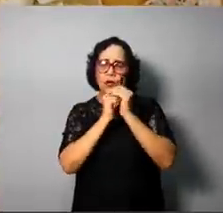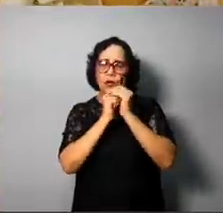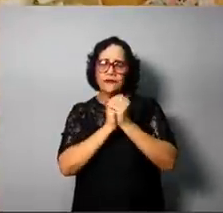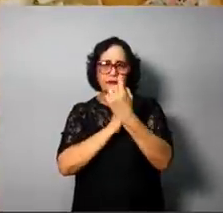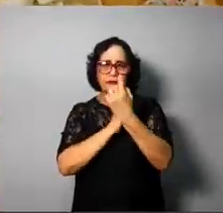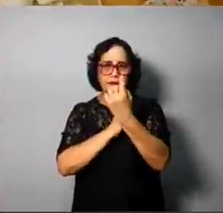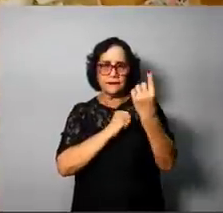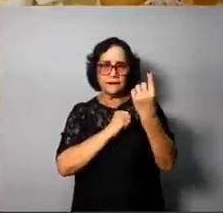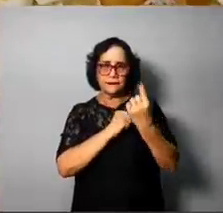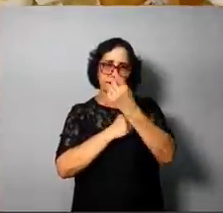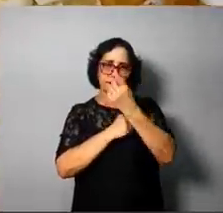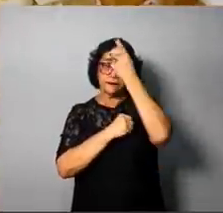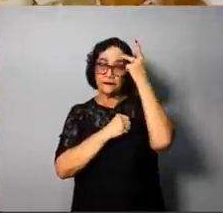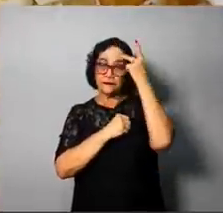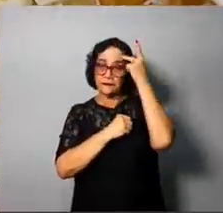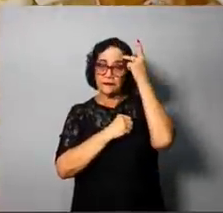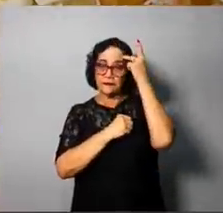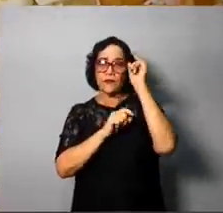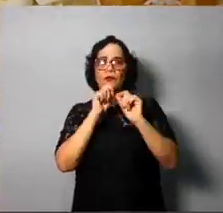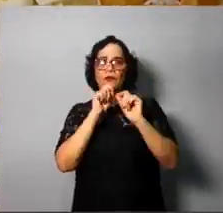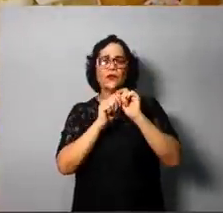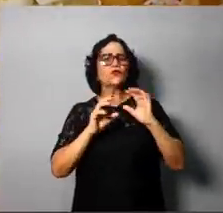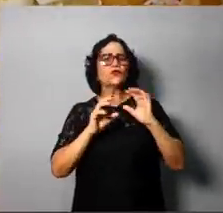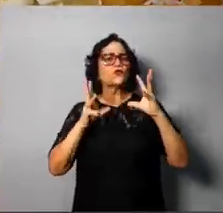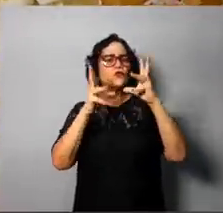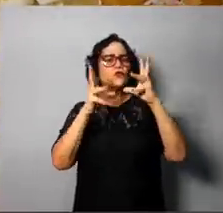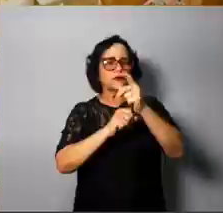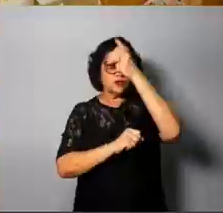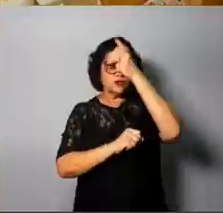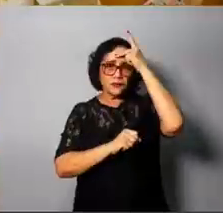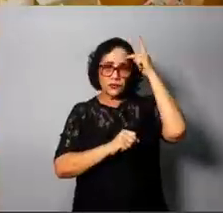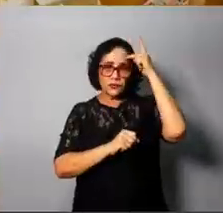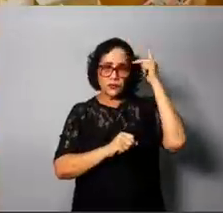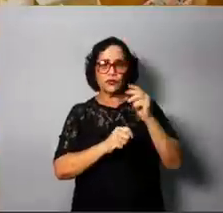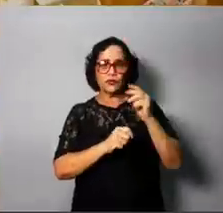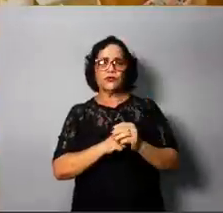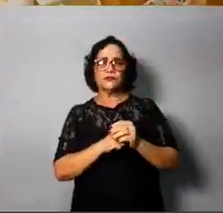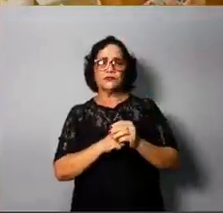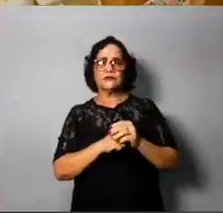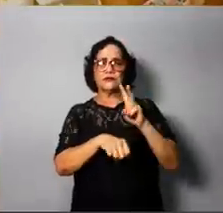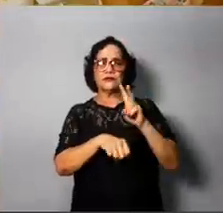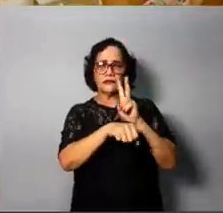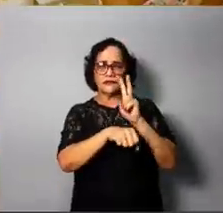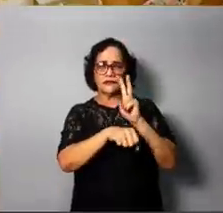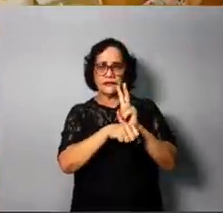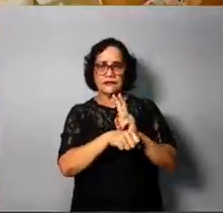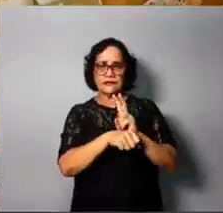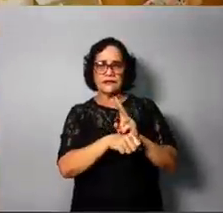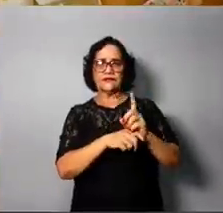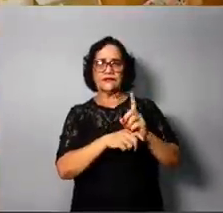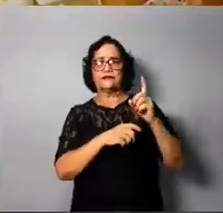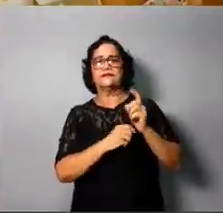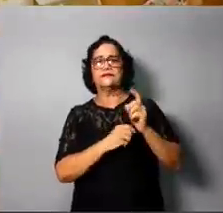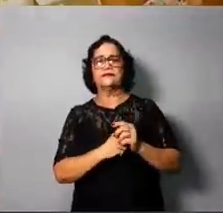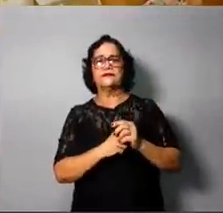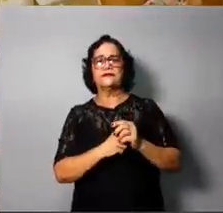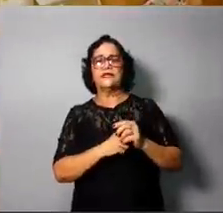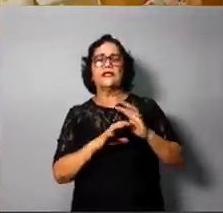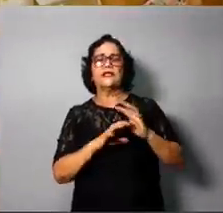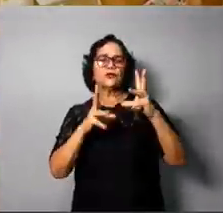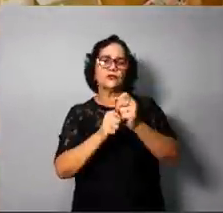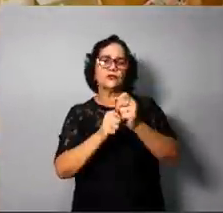vocês, por todos os devotos, aqueles que conseguiram chegar até aqui e aqueles